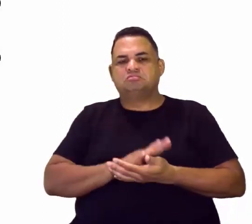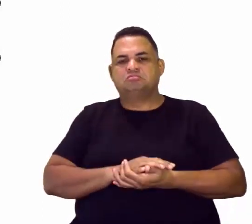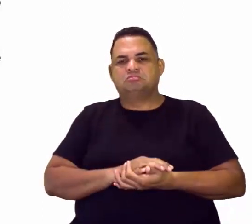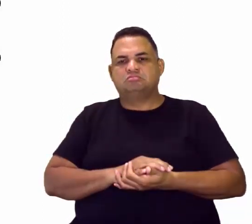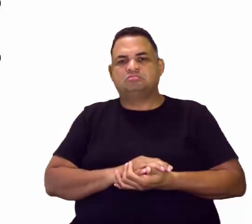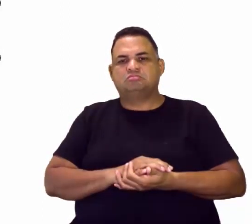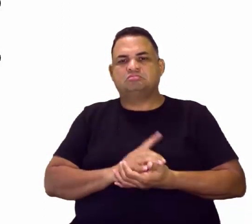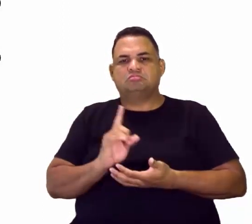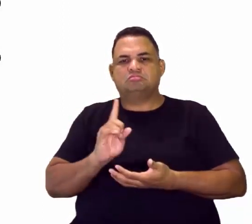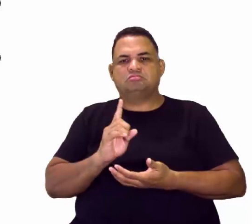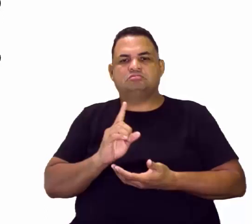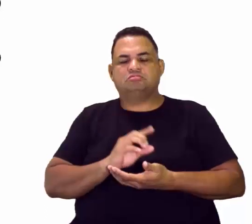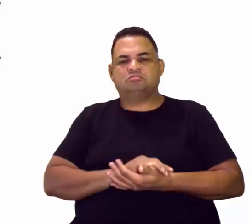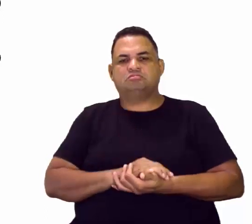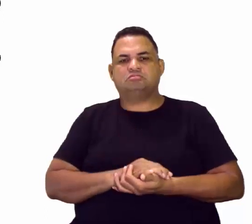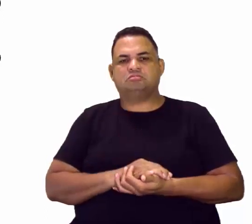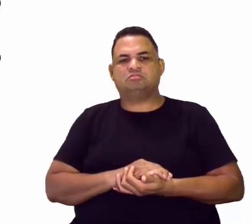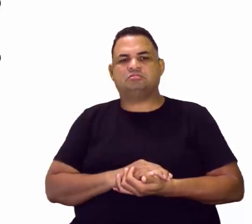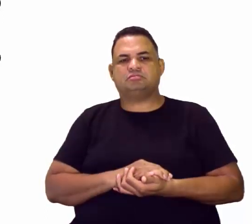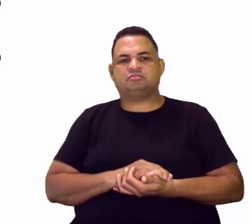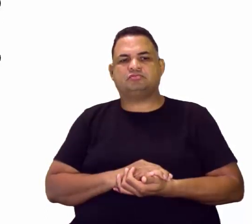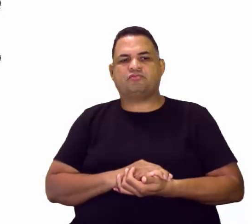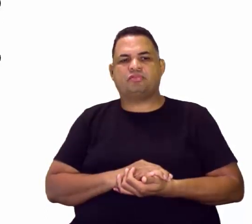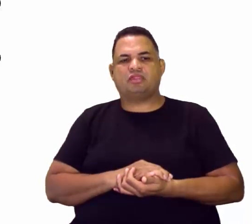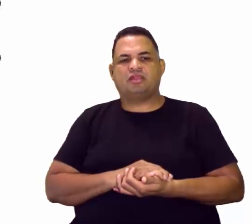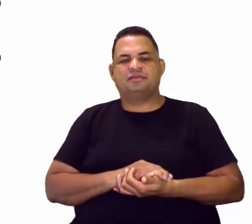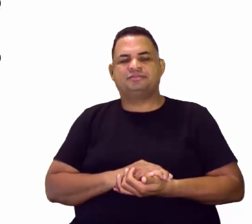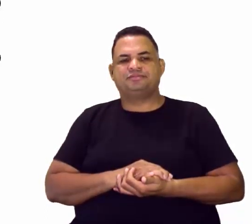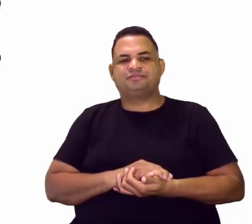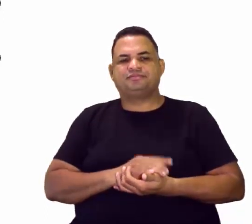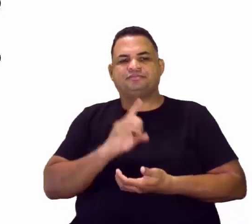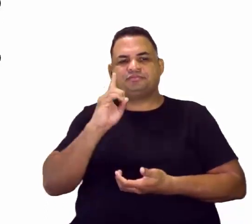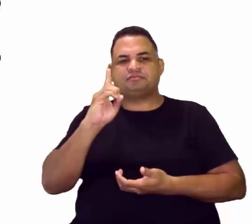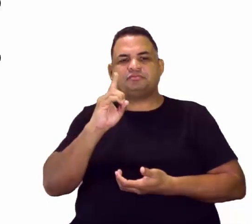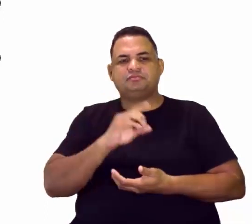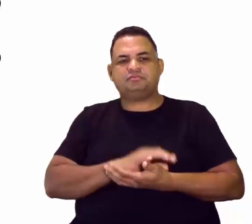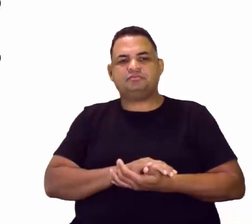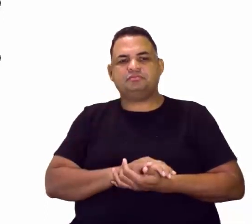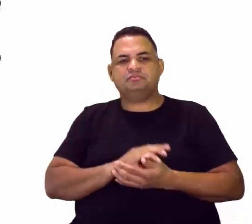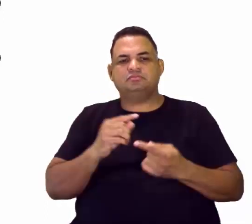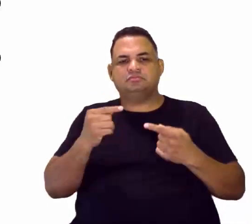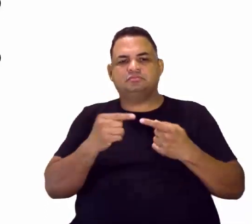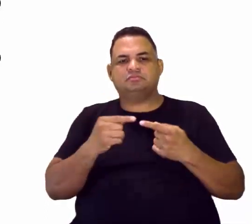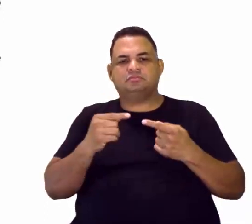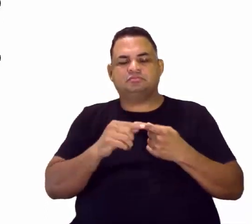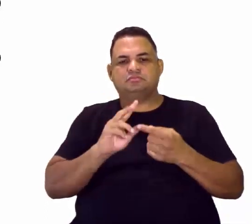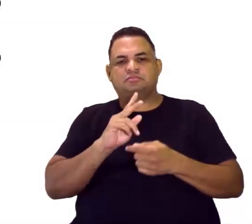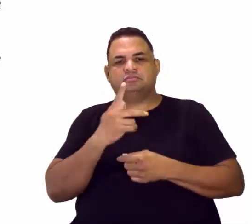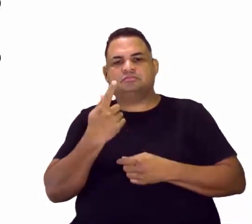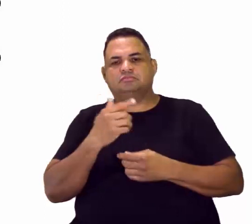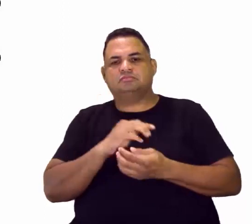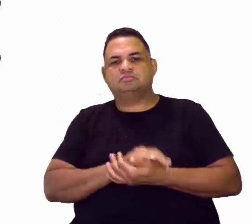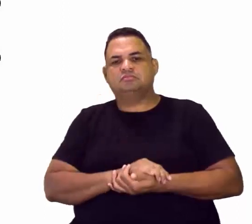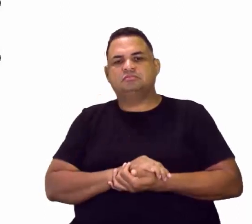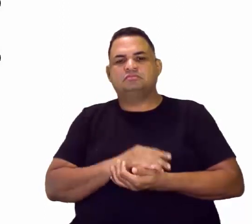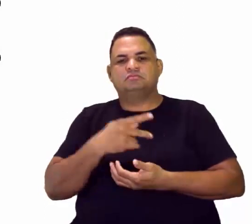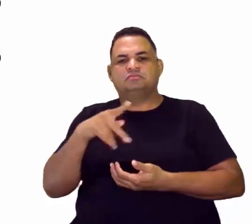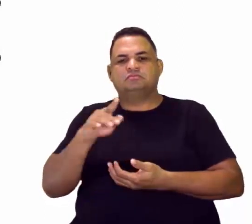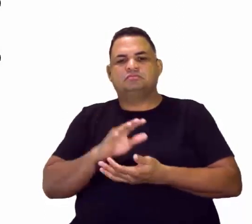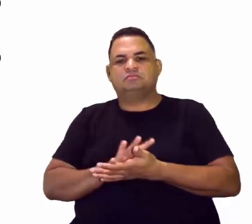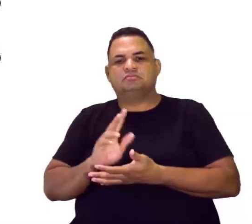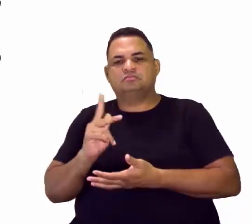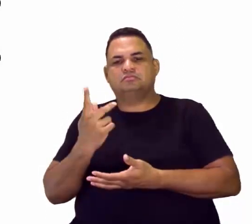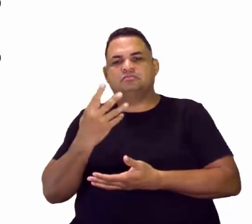moléculas apolares, né, prof? Isso. Aí vamos na letra D. Letra D, ligações de hidrogênio